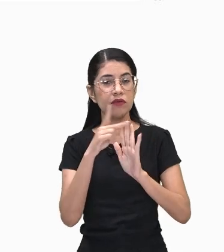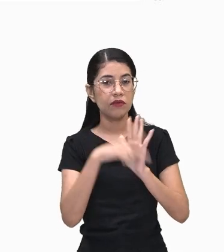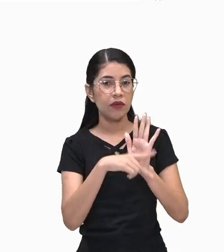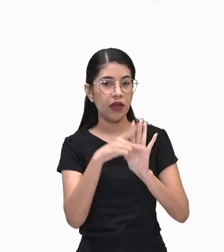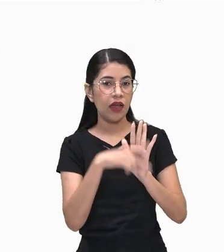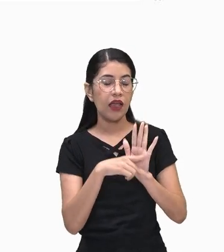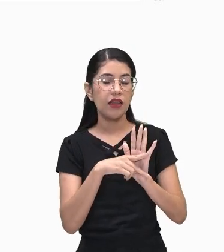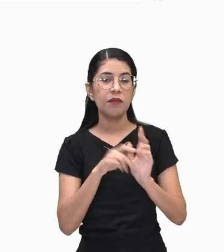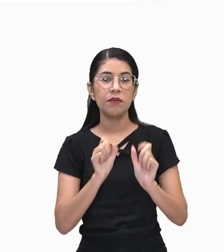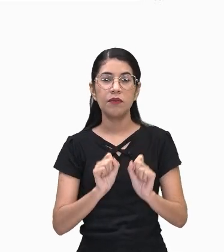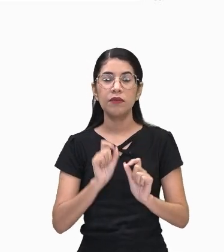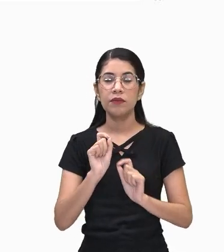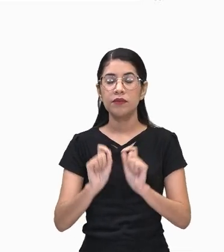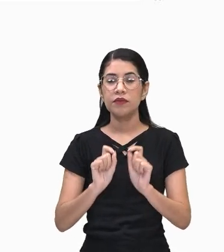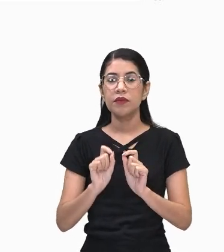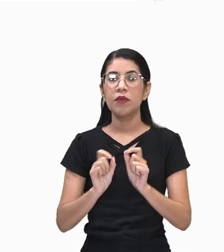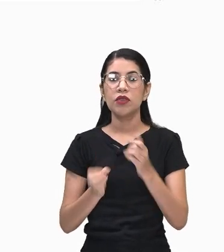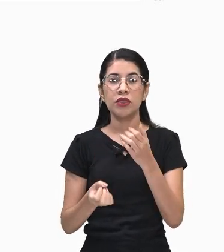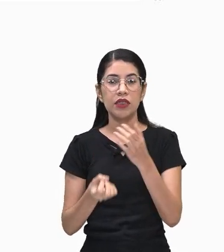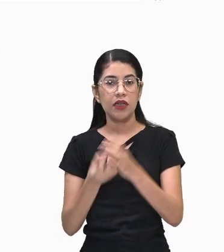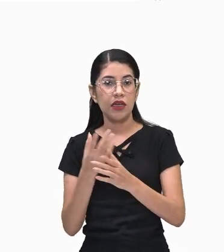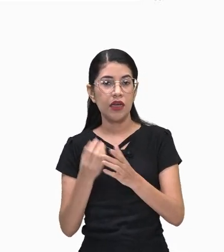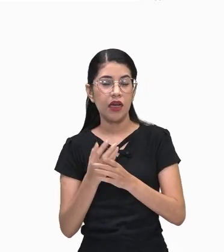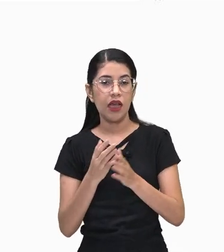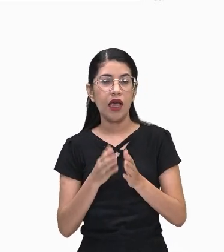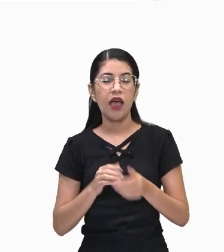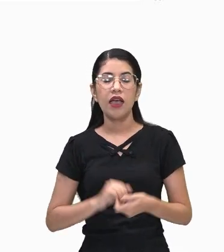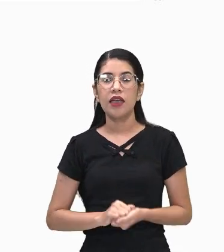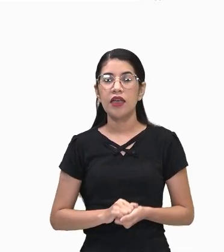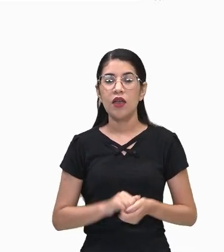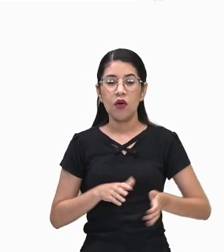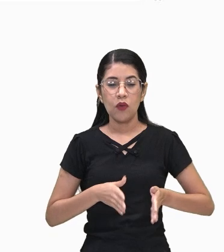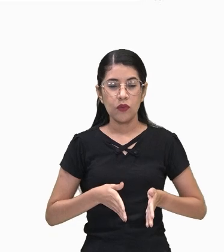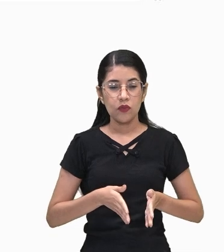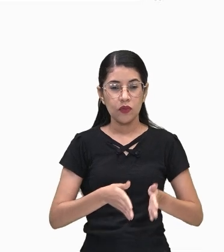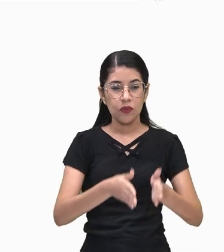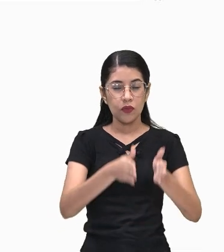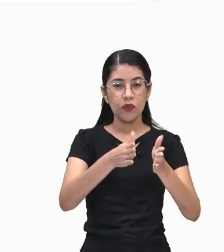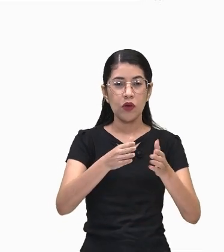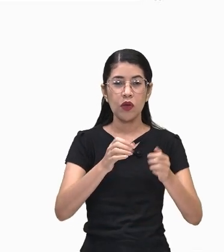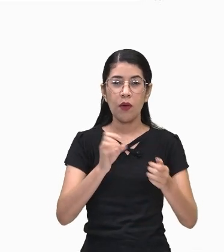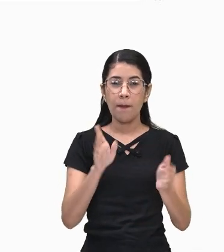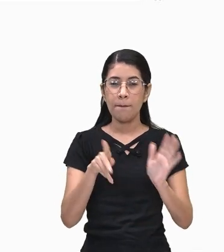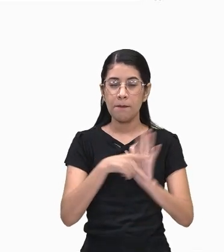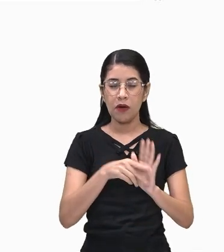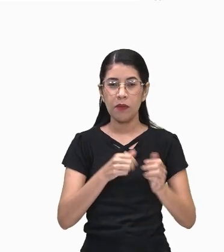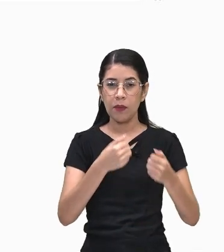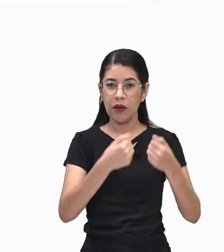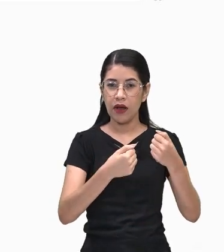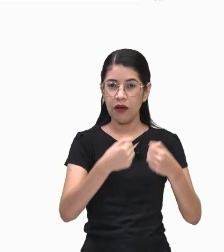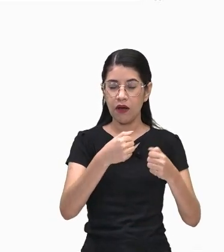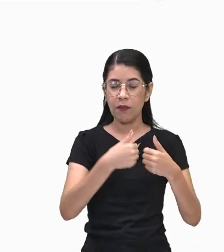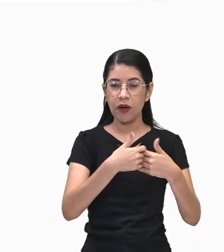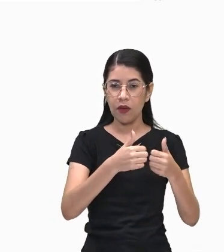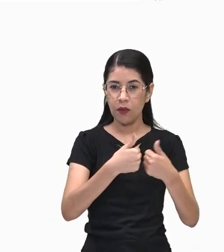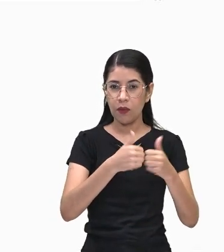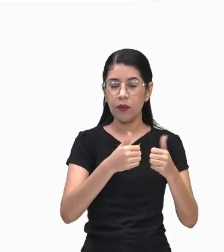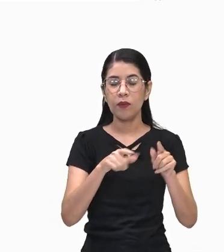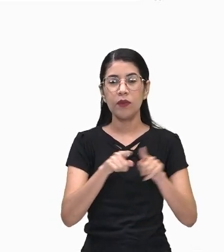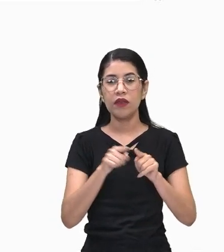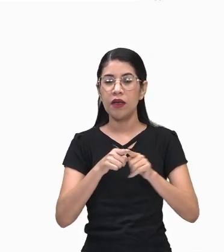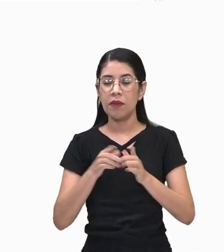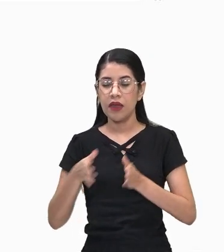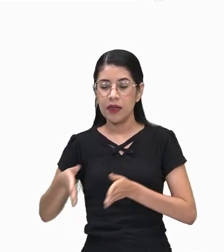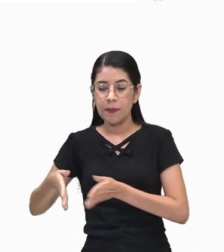os gestores eles podem criar corredores de ônibus, de ciclovias, né? Ele pode